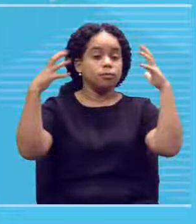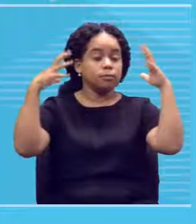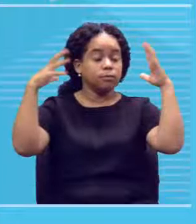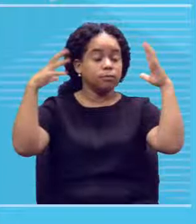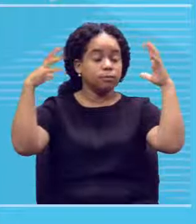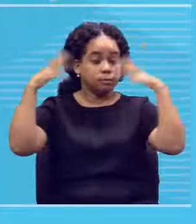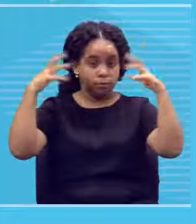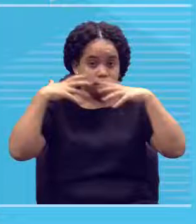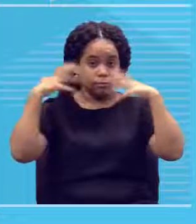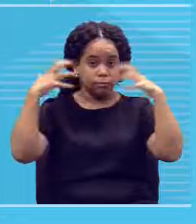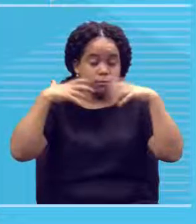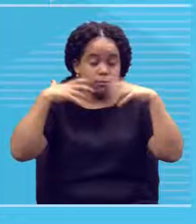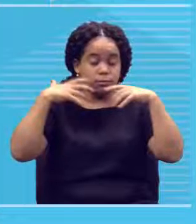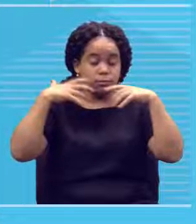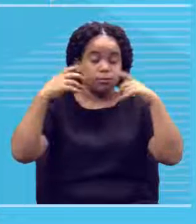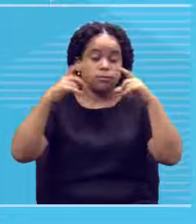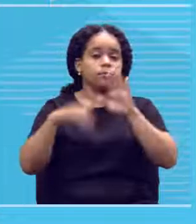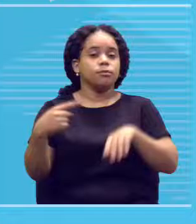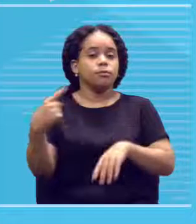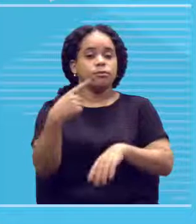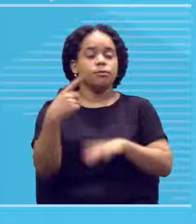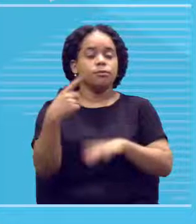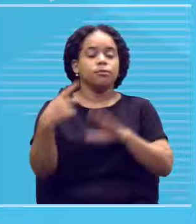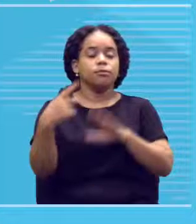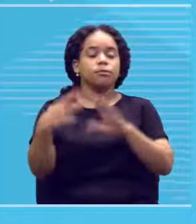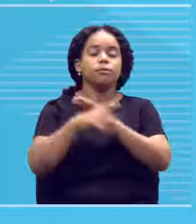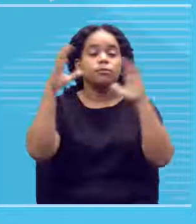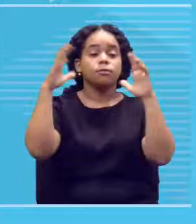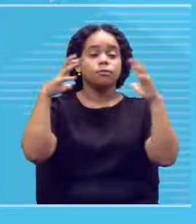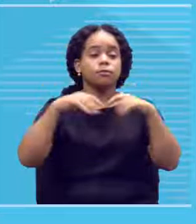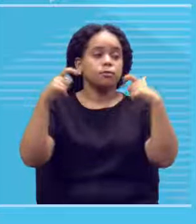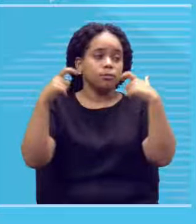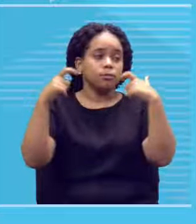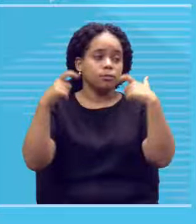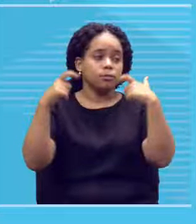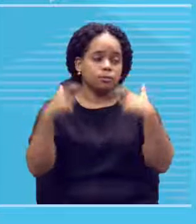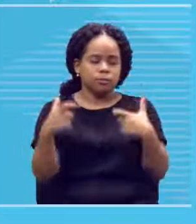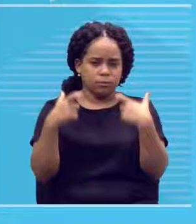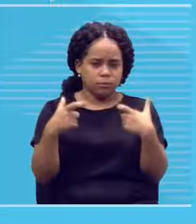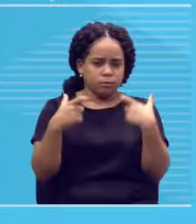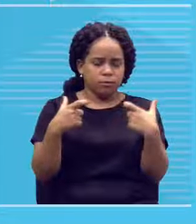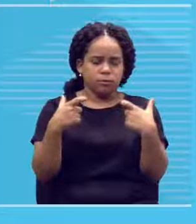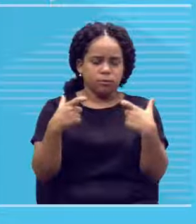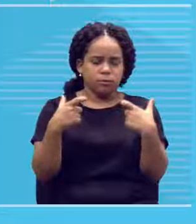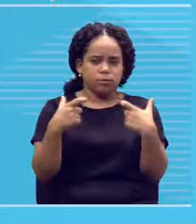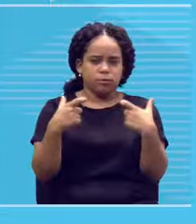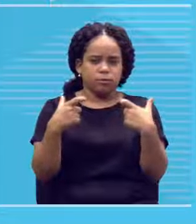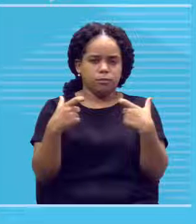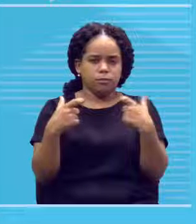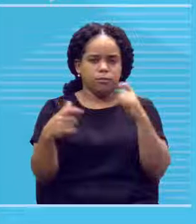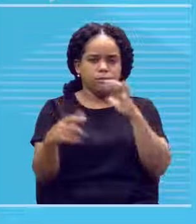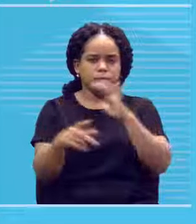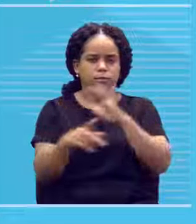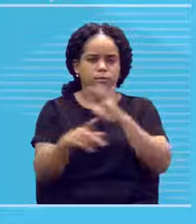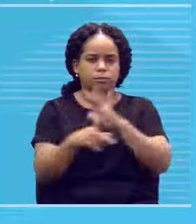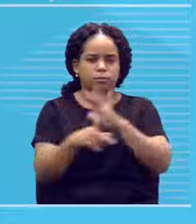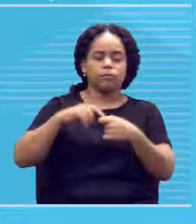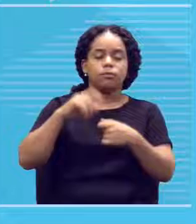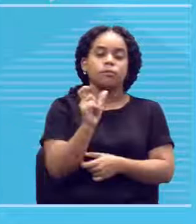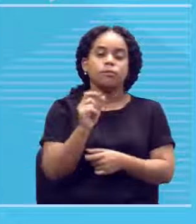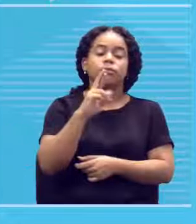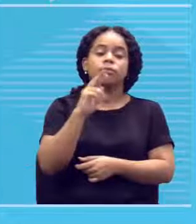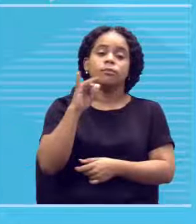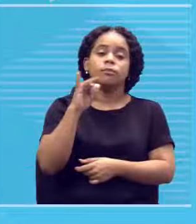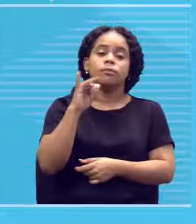dependem dela da chuva regiões onde esse onde retomando regiões